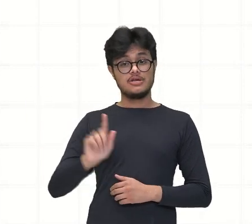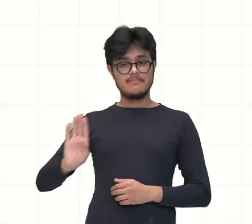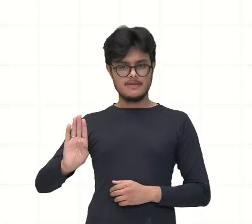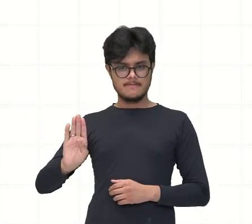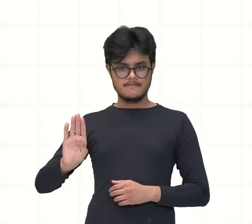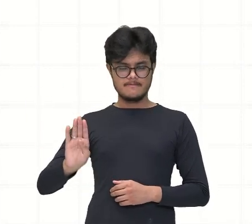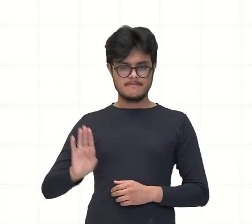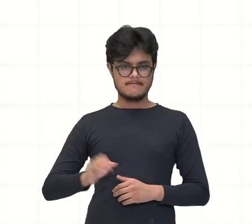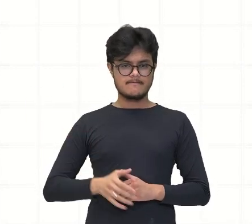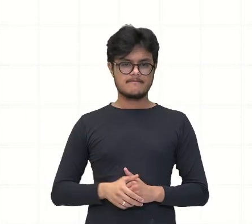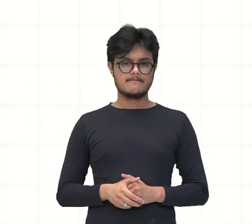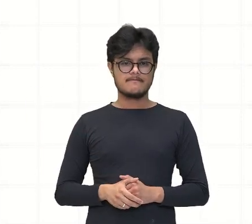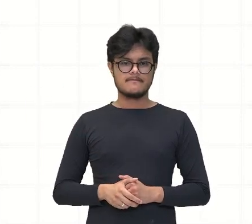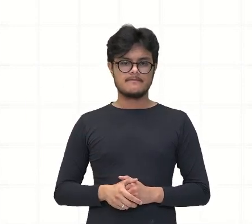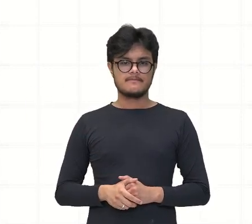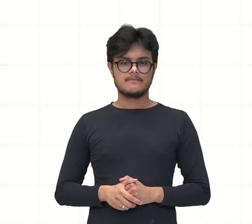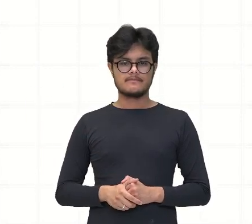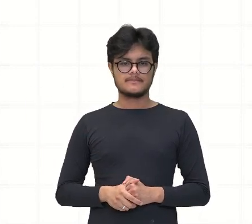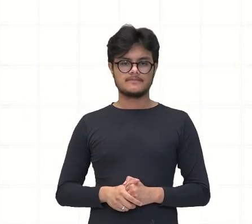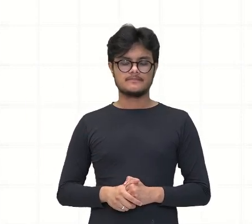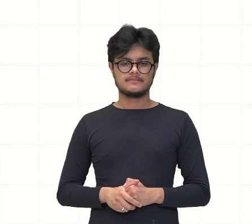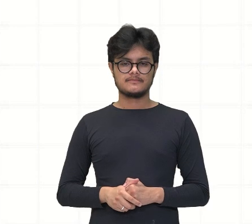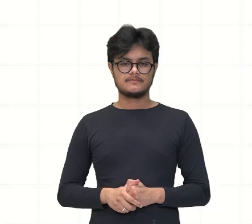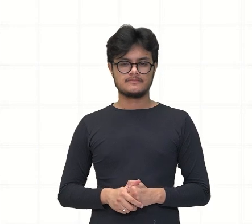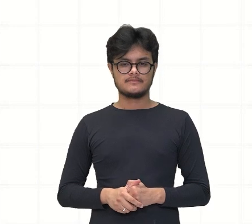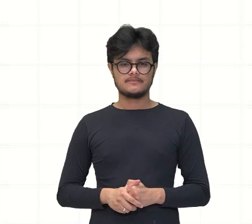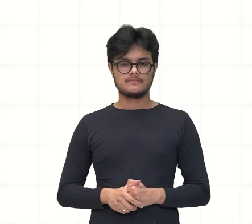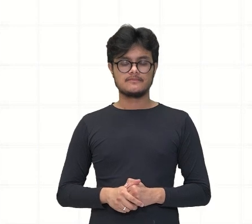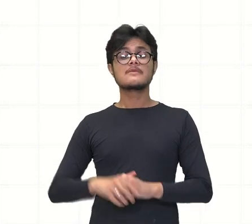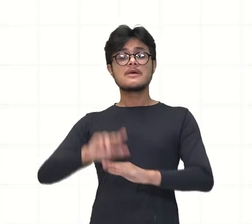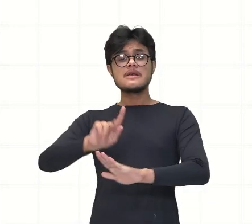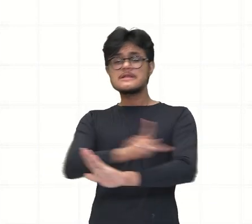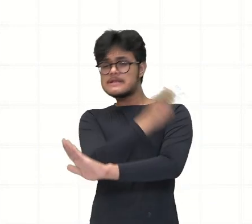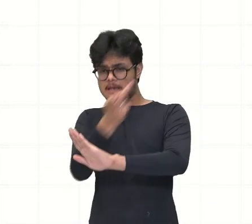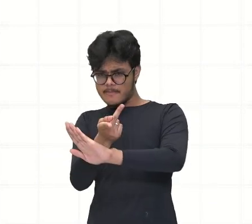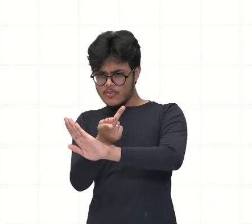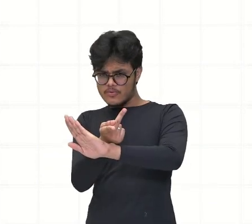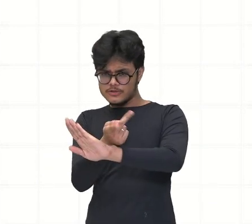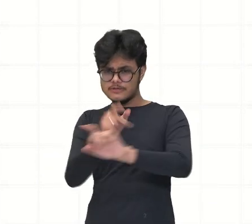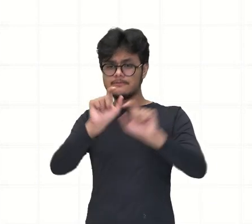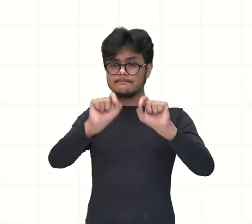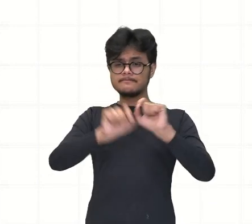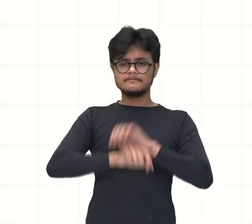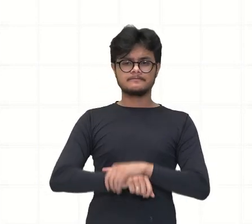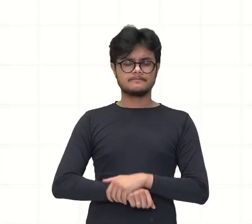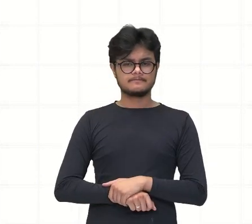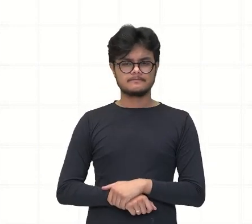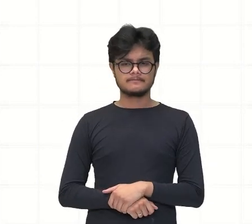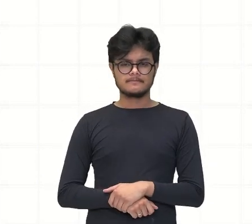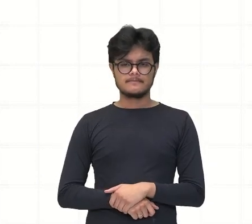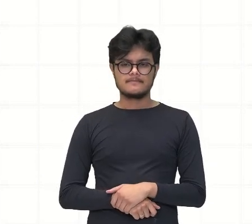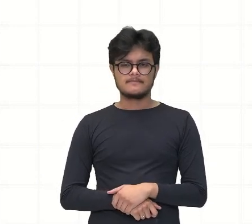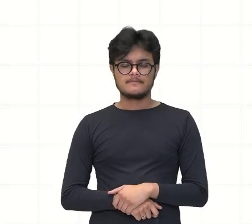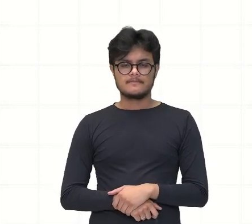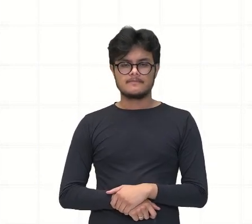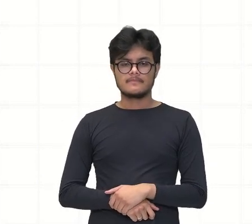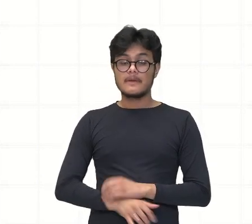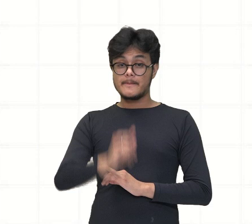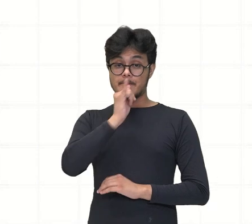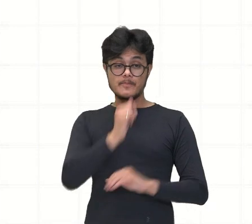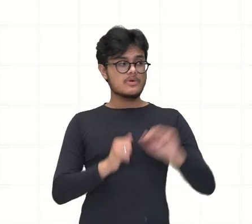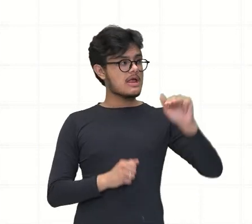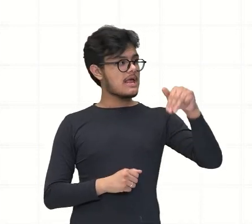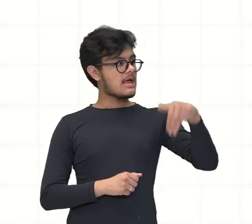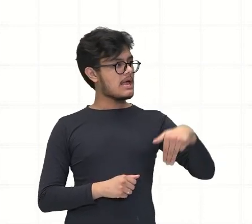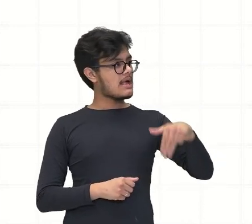Gigabytes. Tá bom? Depois, para chegar no mega, eu vou ter